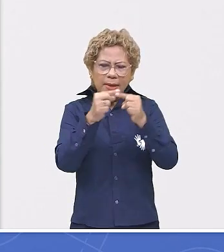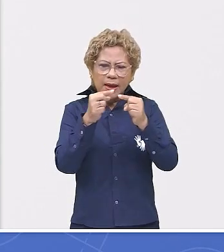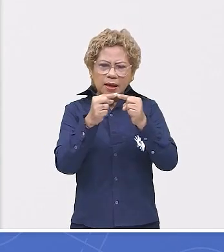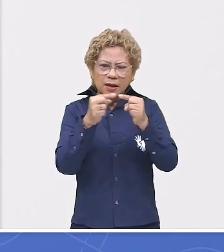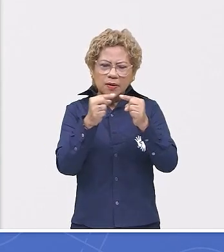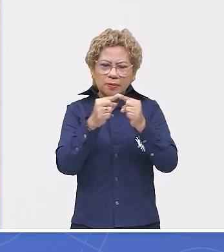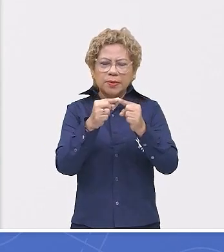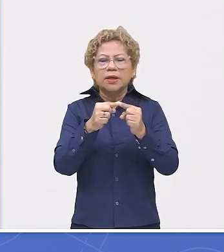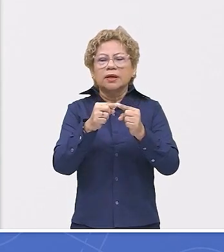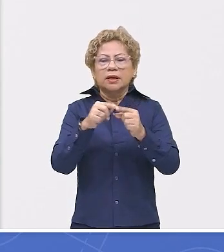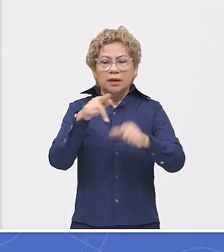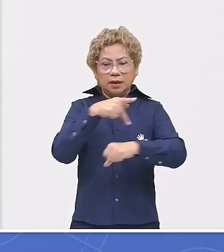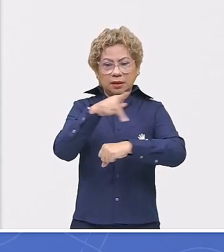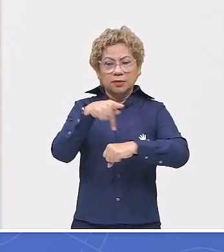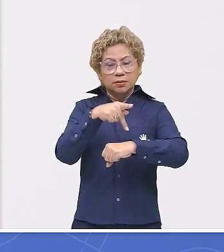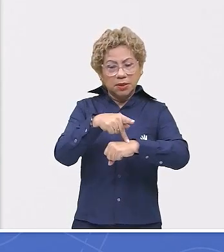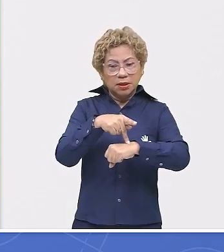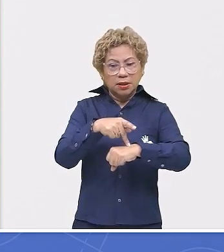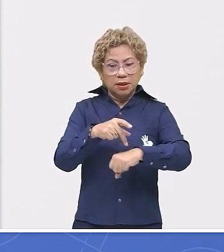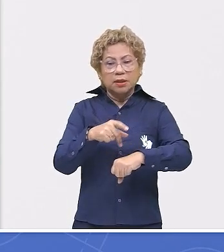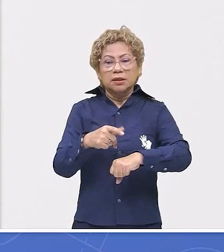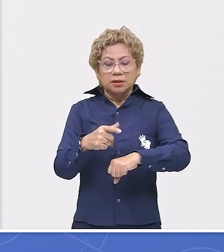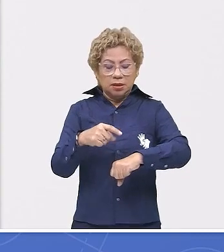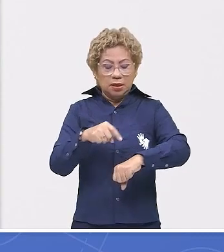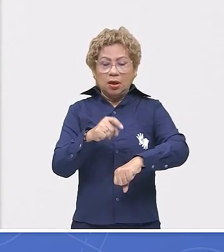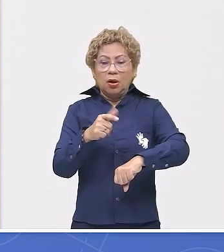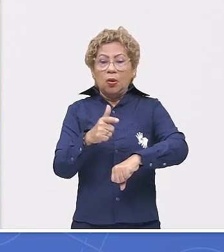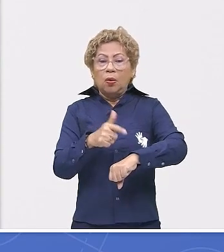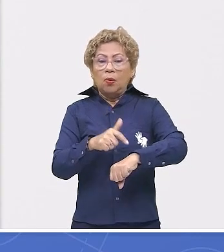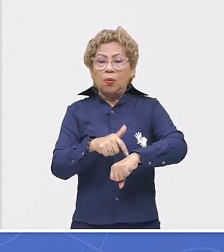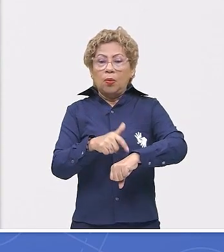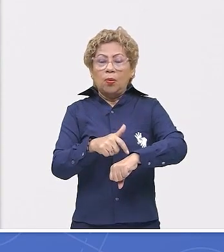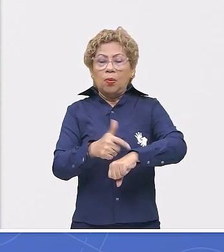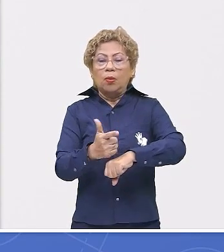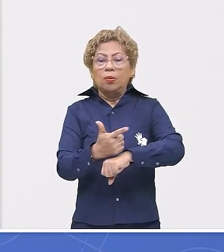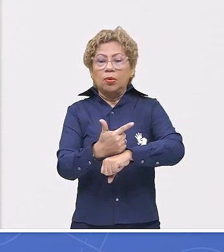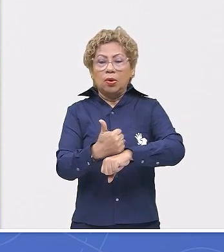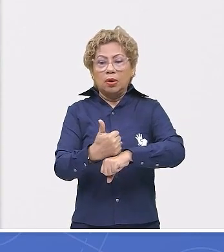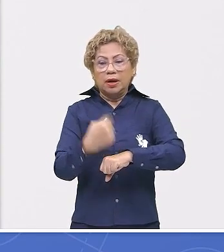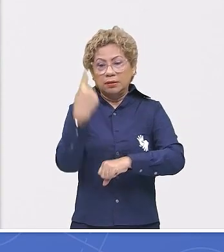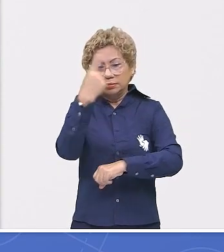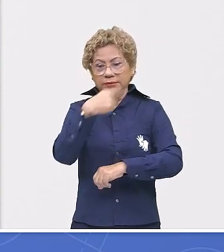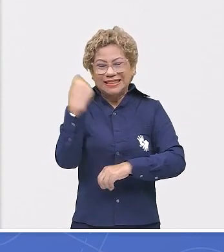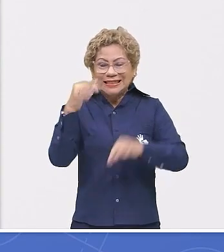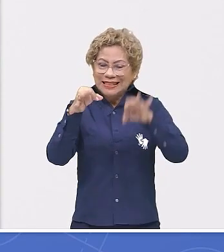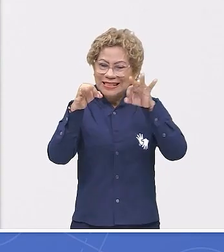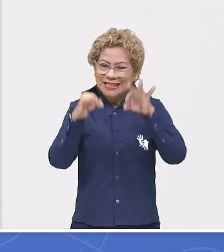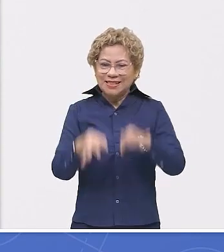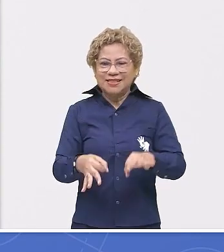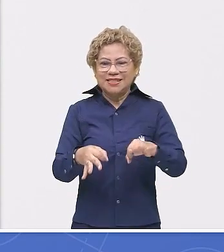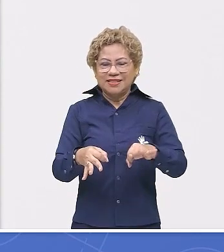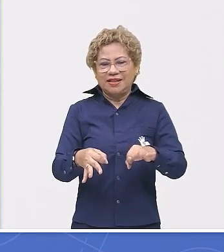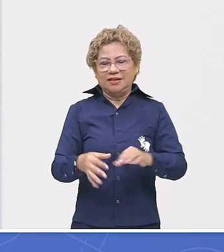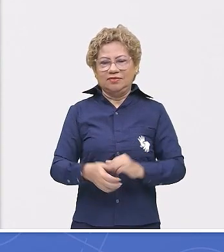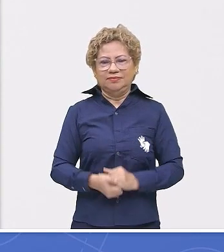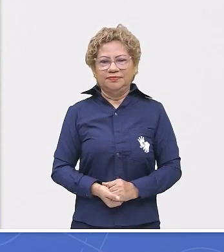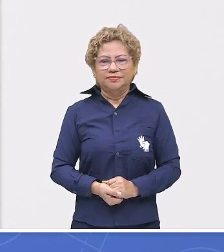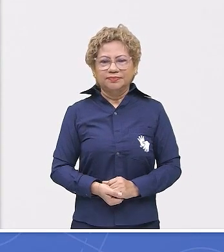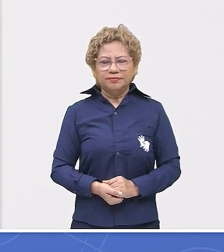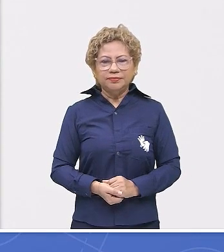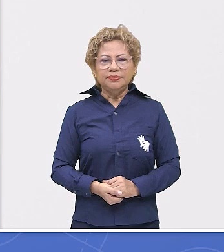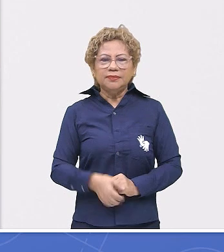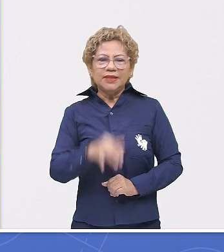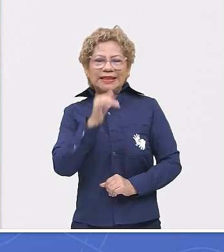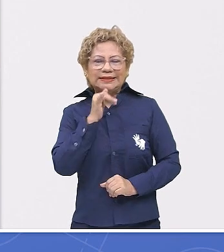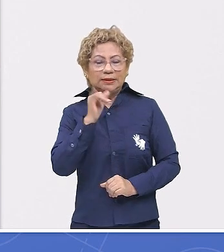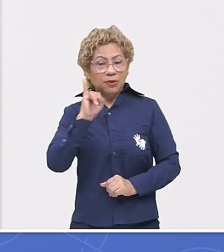um acordo para colocar esses limites teóricos, né? Com os fusos horários. Então, olha só, vai ocorrer